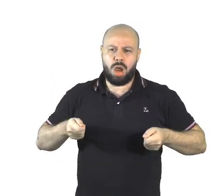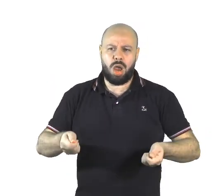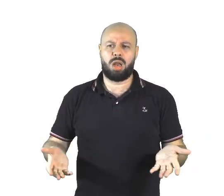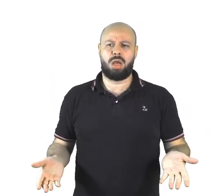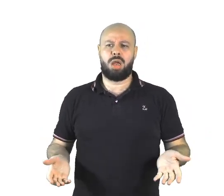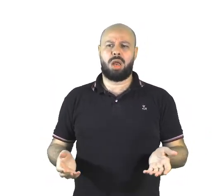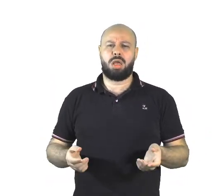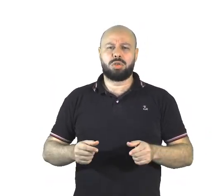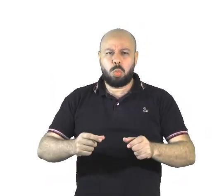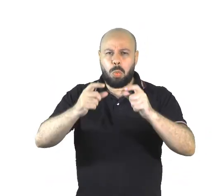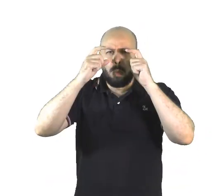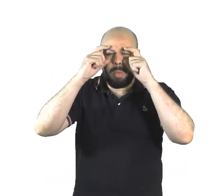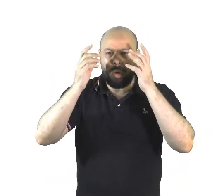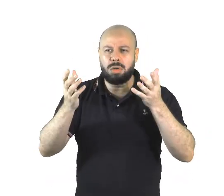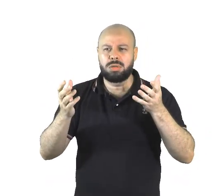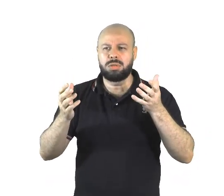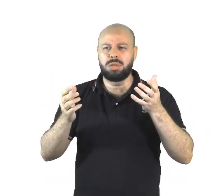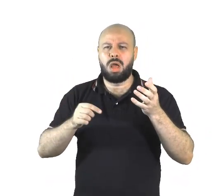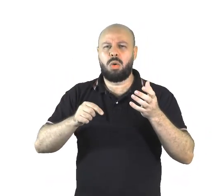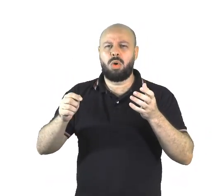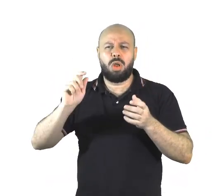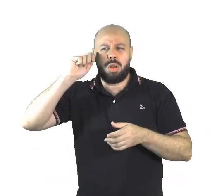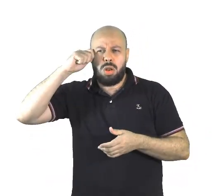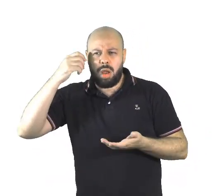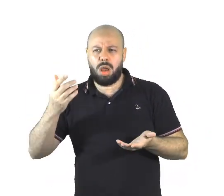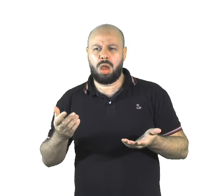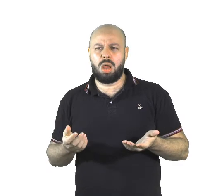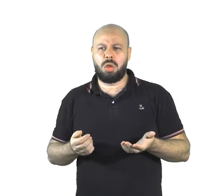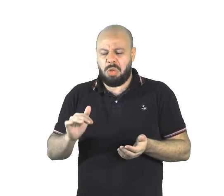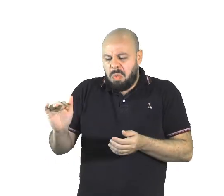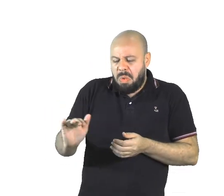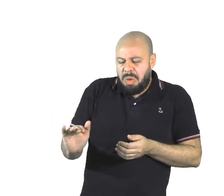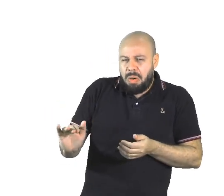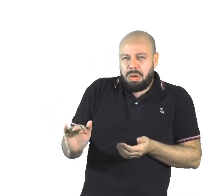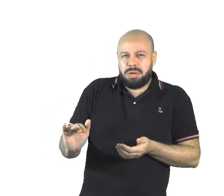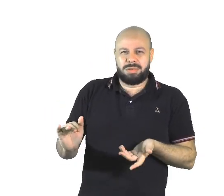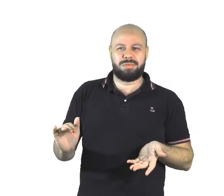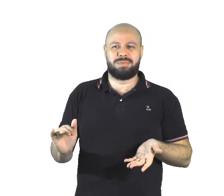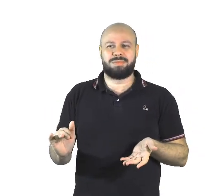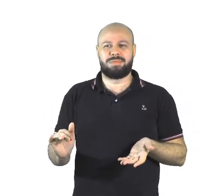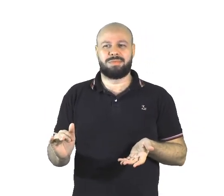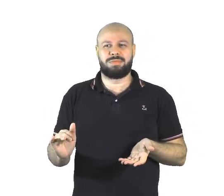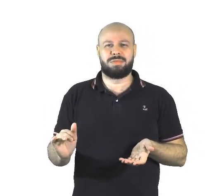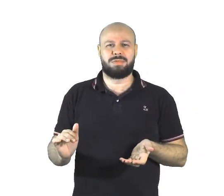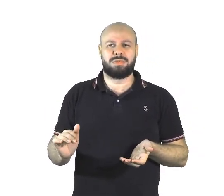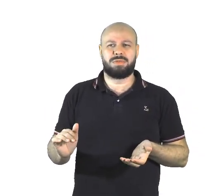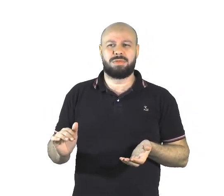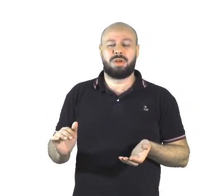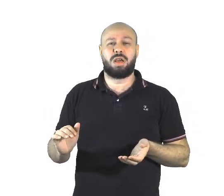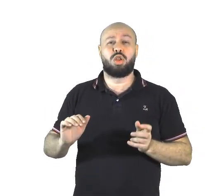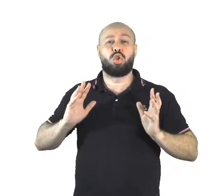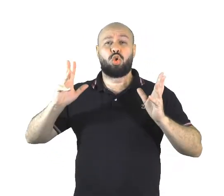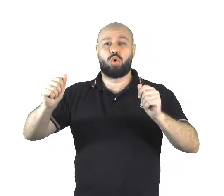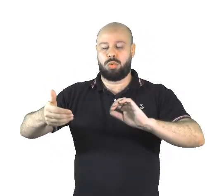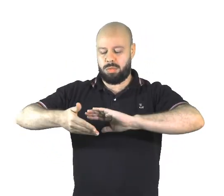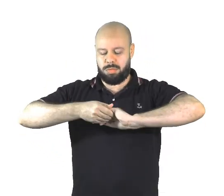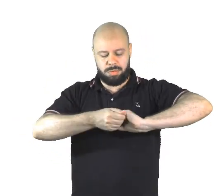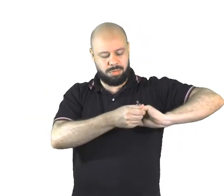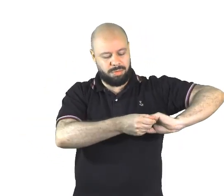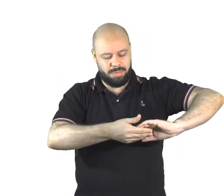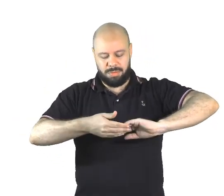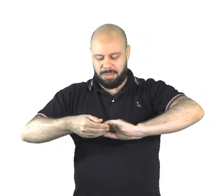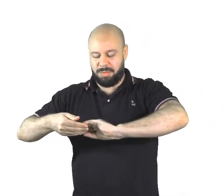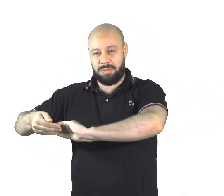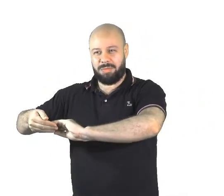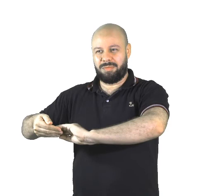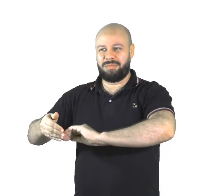que usa óculos, a menina negra, o menino baixinho, né, pequenininho, todos de mãos dadas, né? Olha